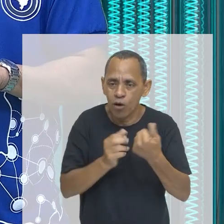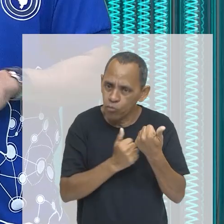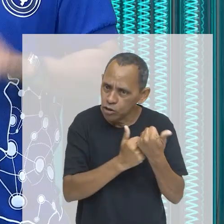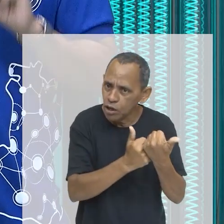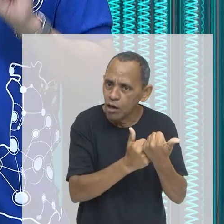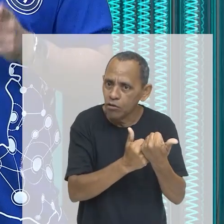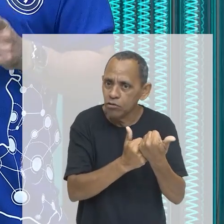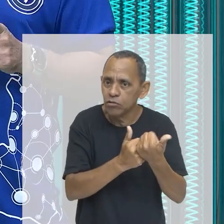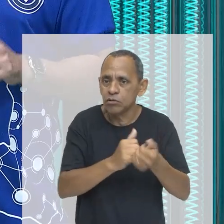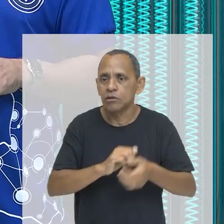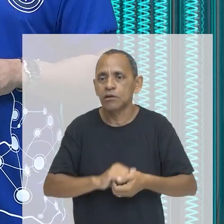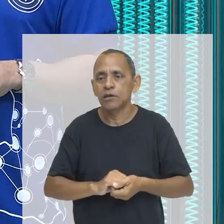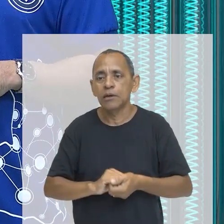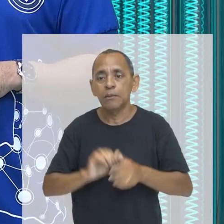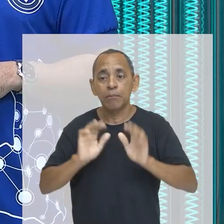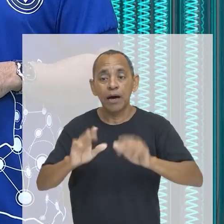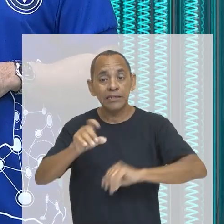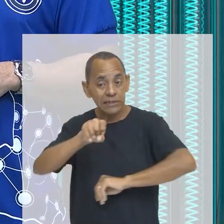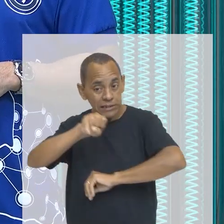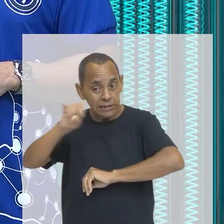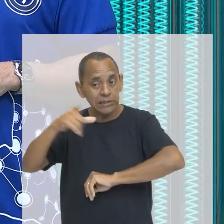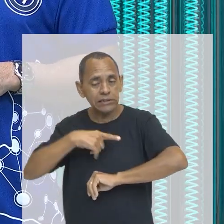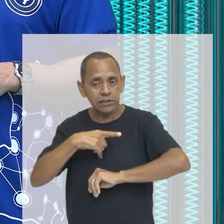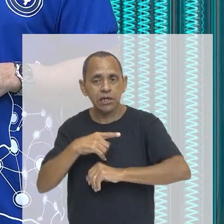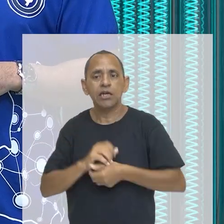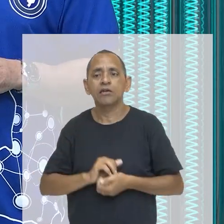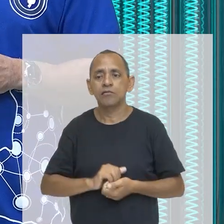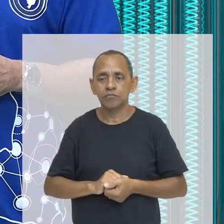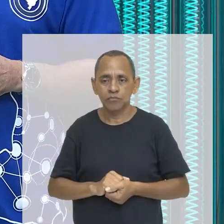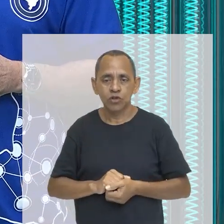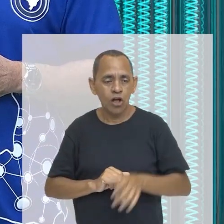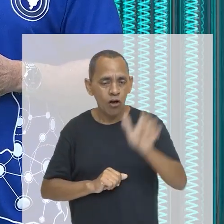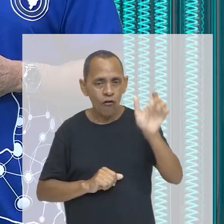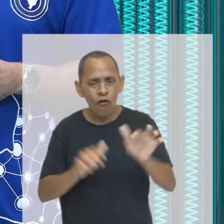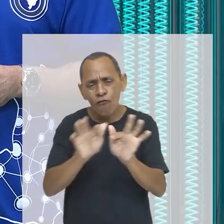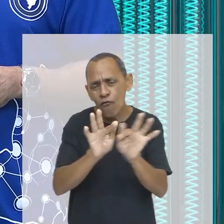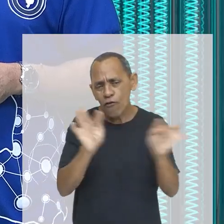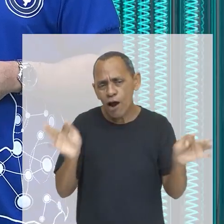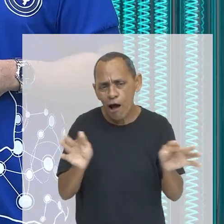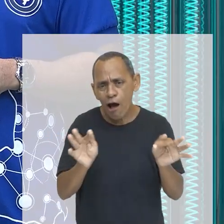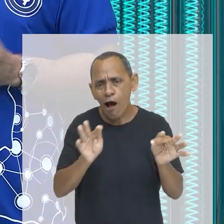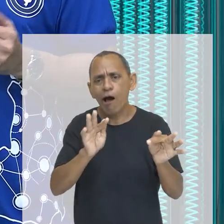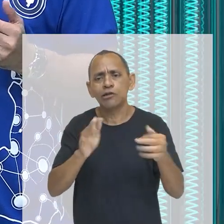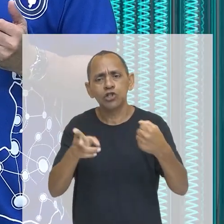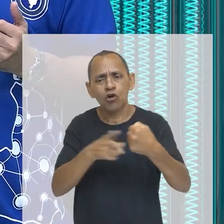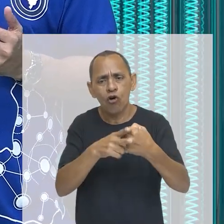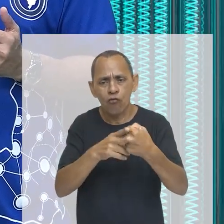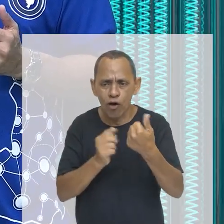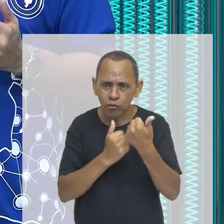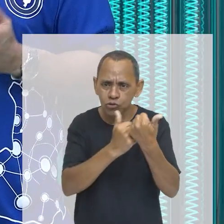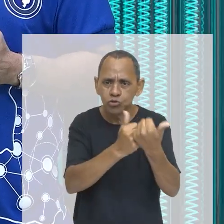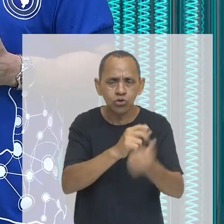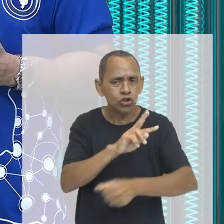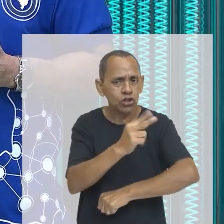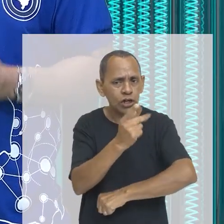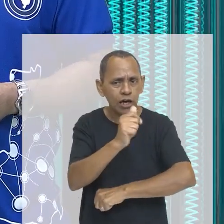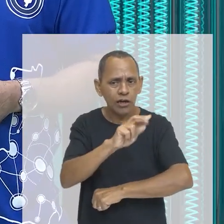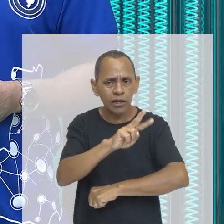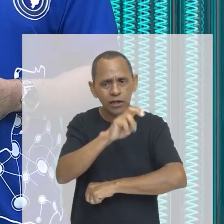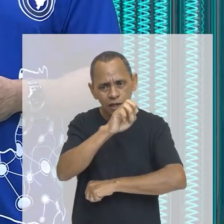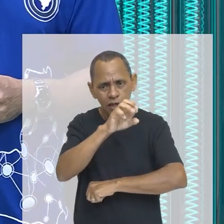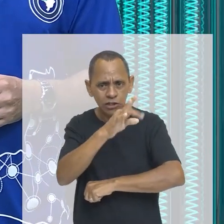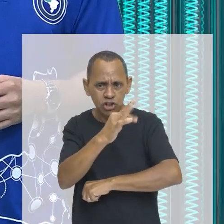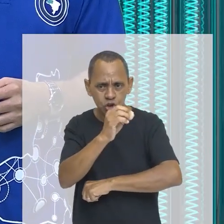modal, certo? No entanto, se eu utilizar frases, por exemplo, com verbos semimodais, como have to, used